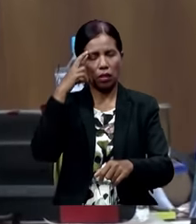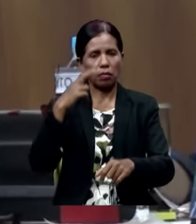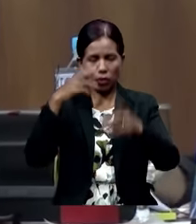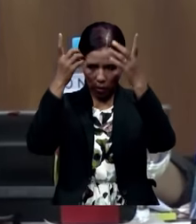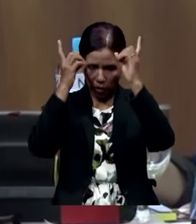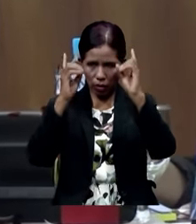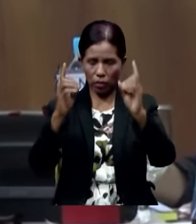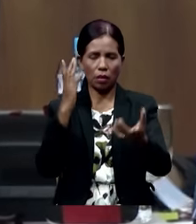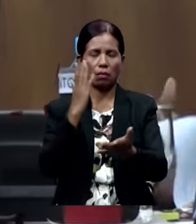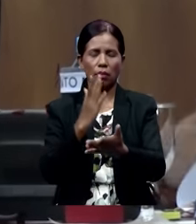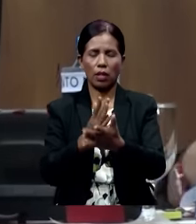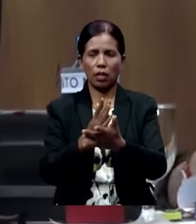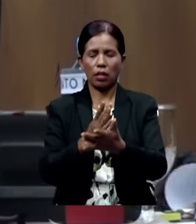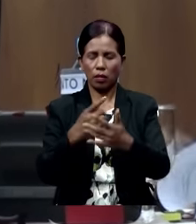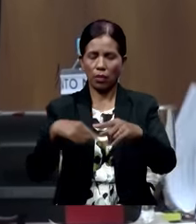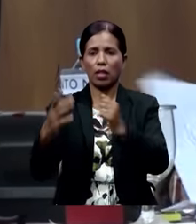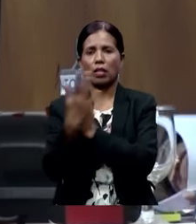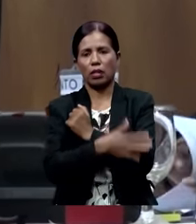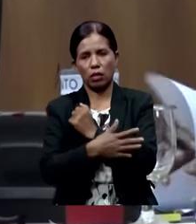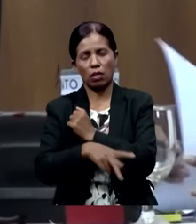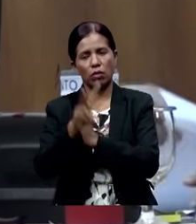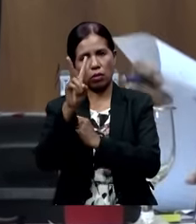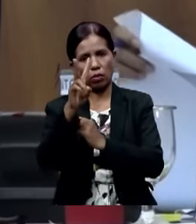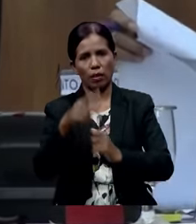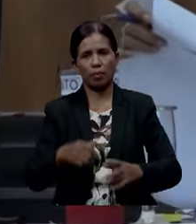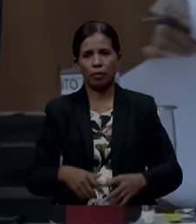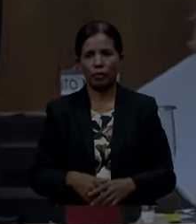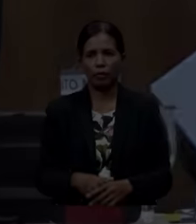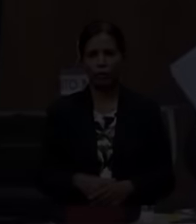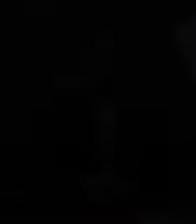decide, onde cancela a viagem para a nação ruana. Luciano Amaral, Jaime dos Santos, Gemen.